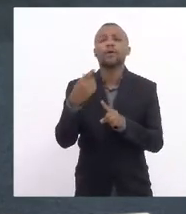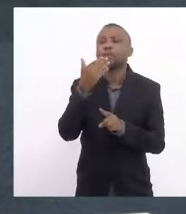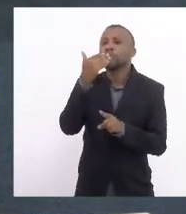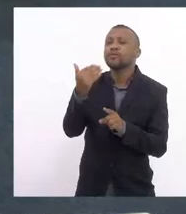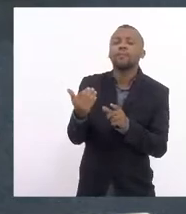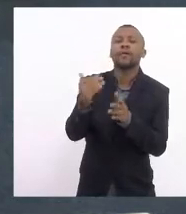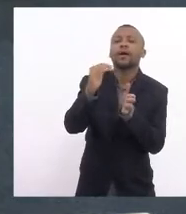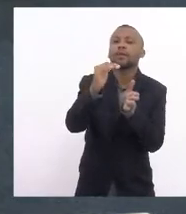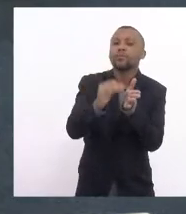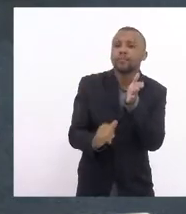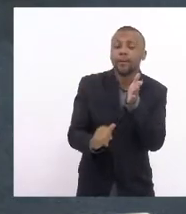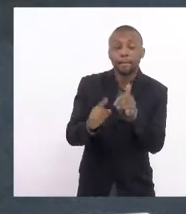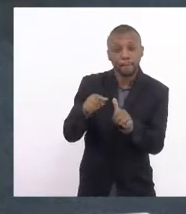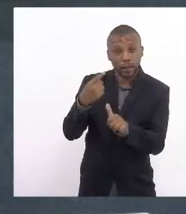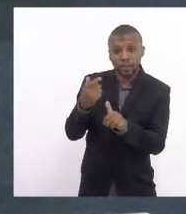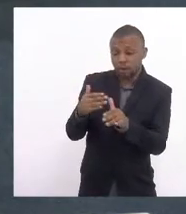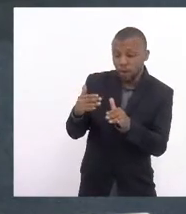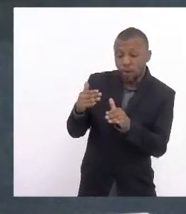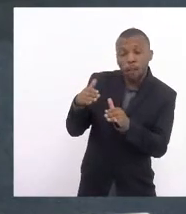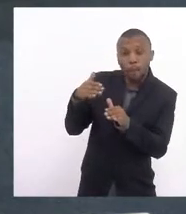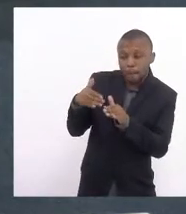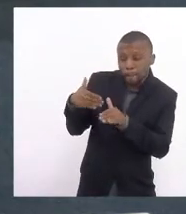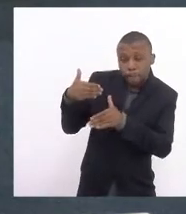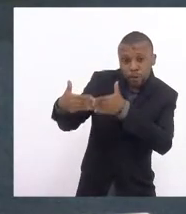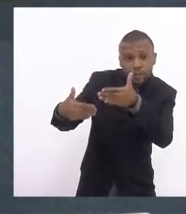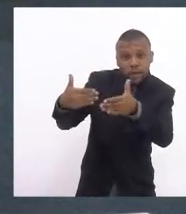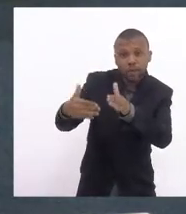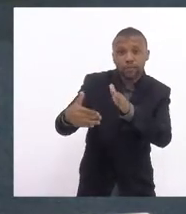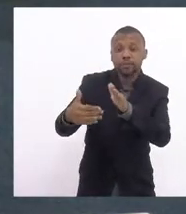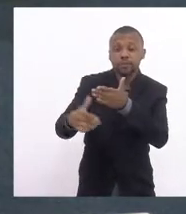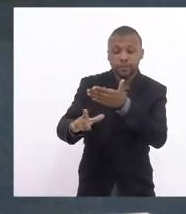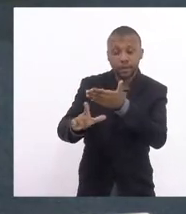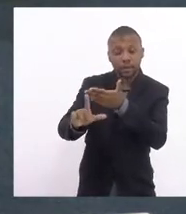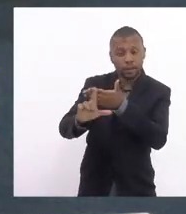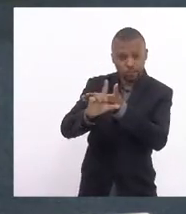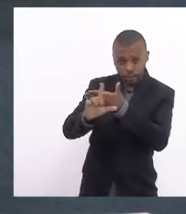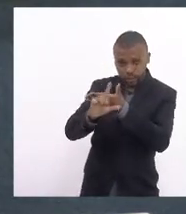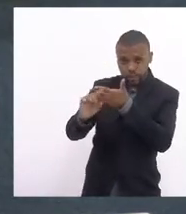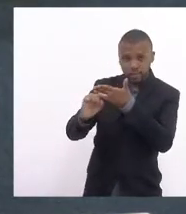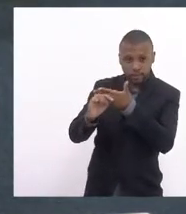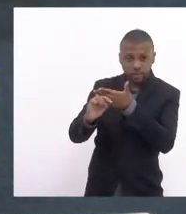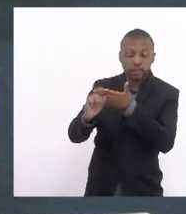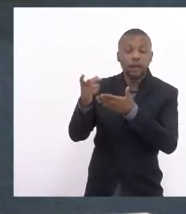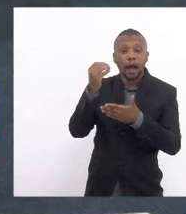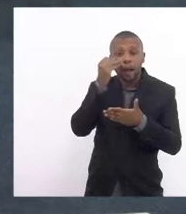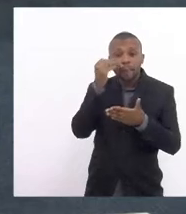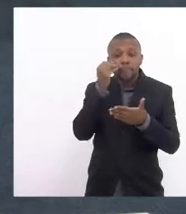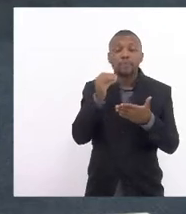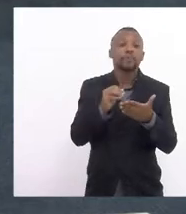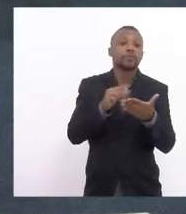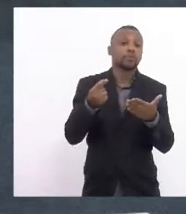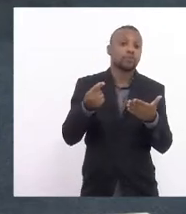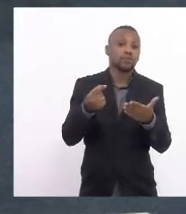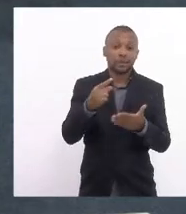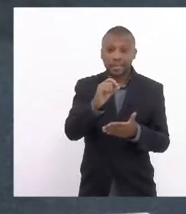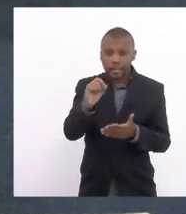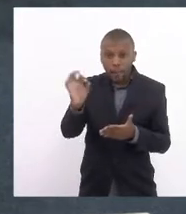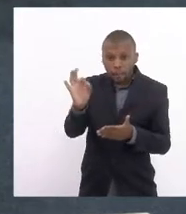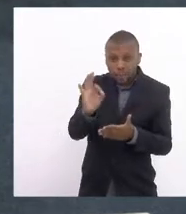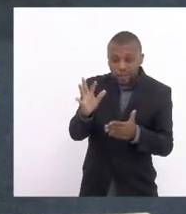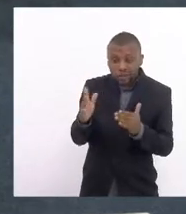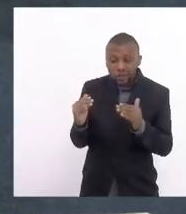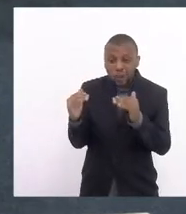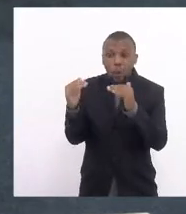supressiva? Primeiro, que faz parte do processo legislativo e está previsto no nosso regimento. Porque eu não concordo 100% com o projeto. Eu